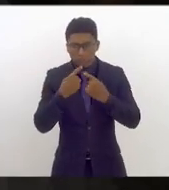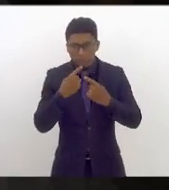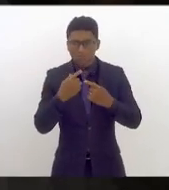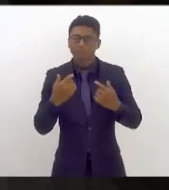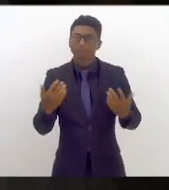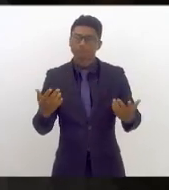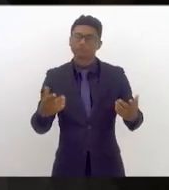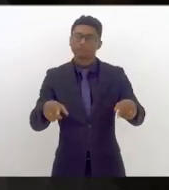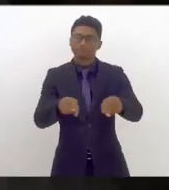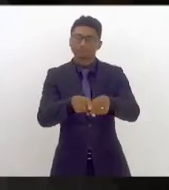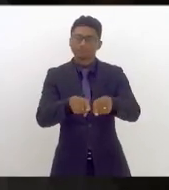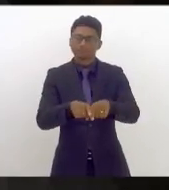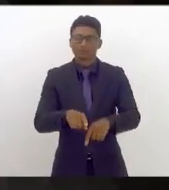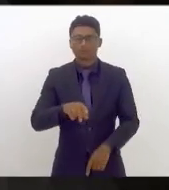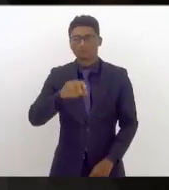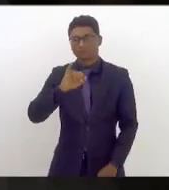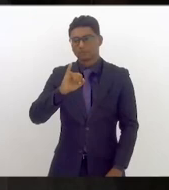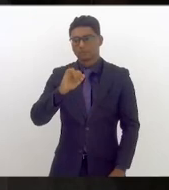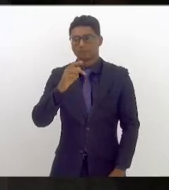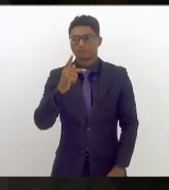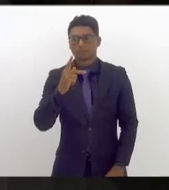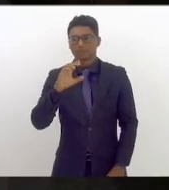sobe o IPCA.